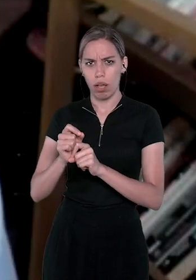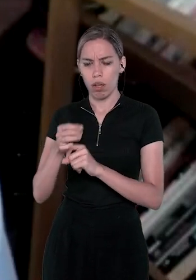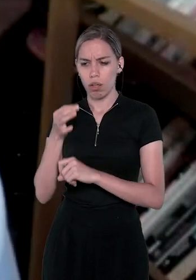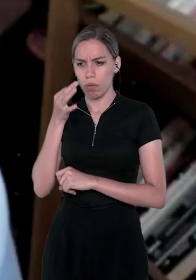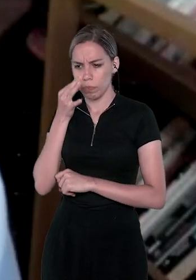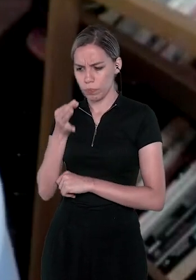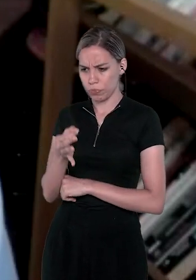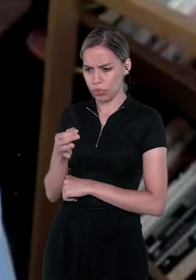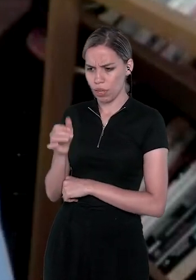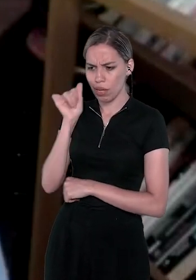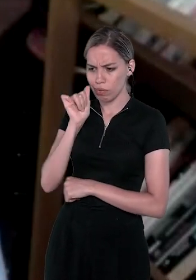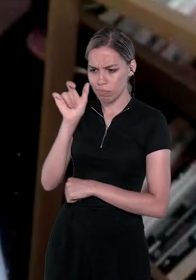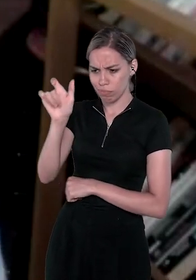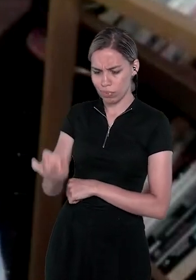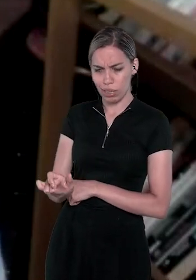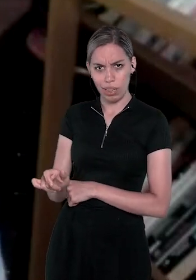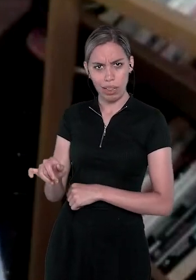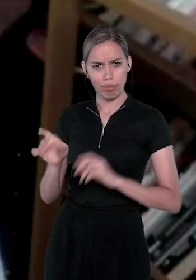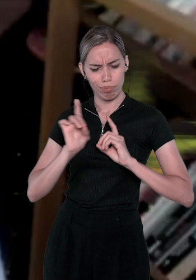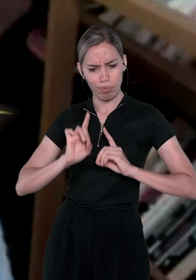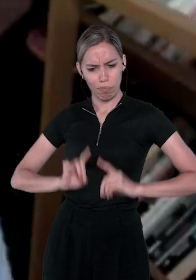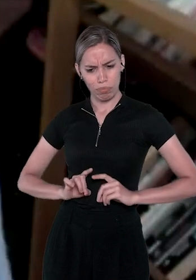deprimida, muito chateada, porque tinha sido